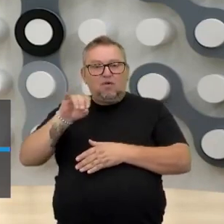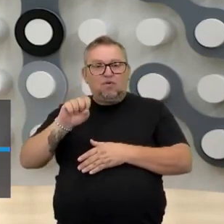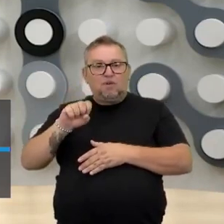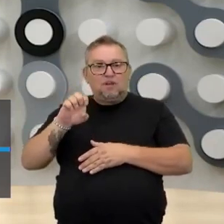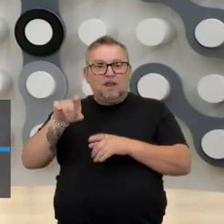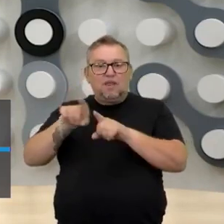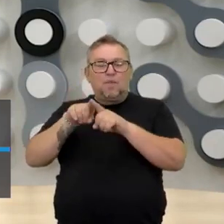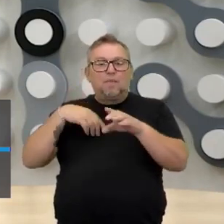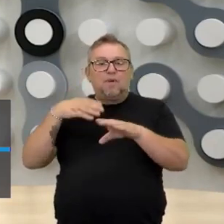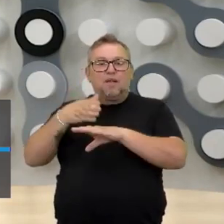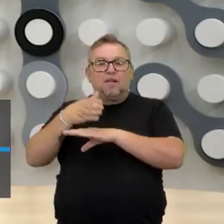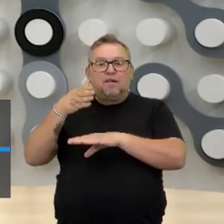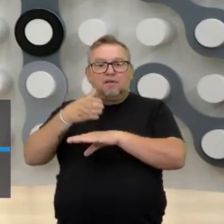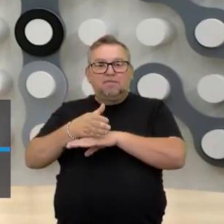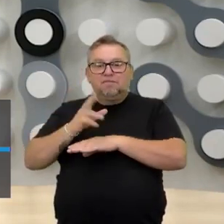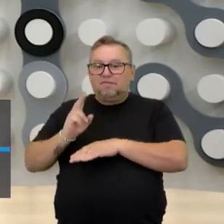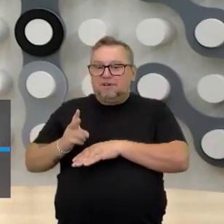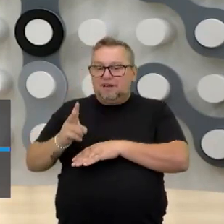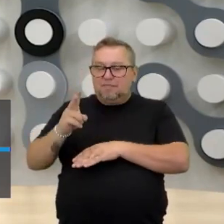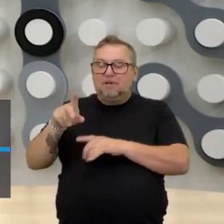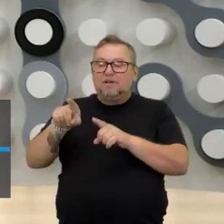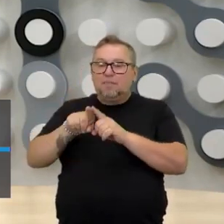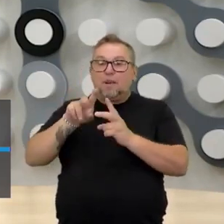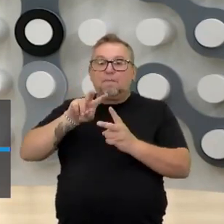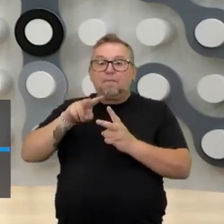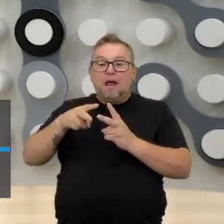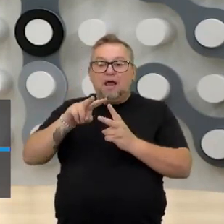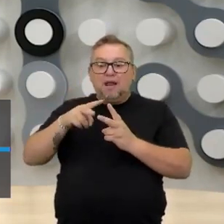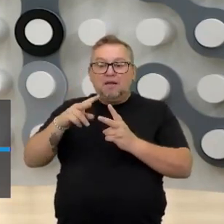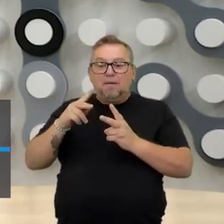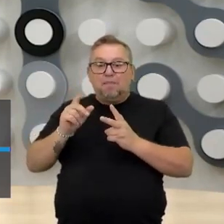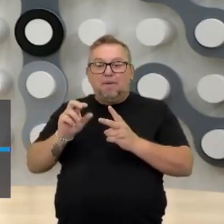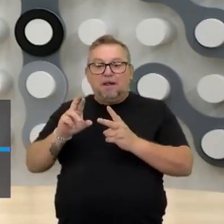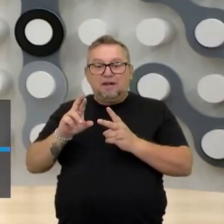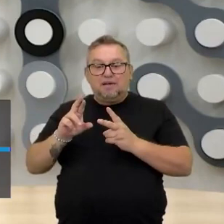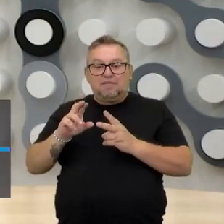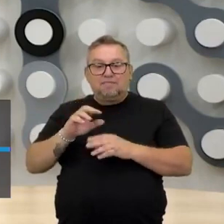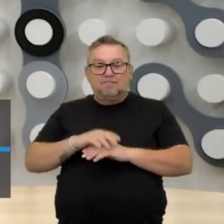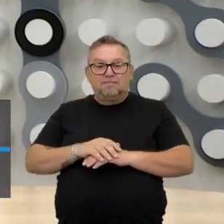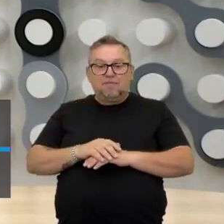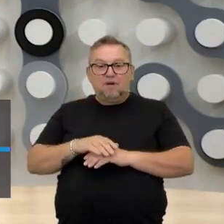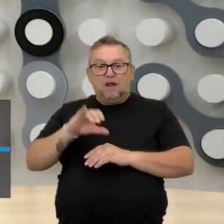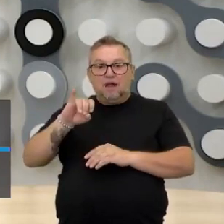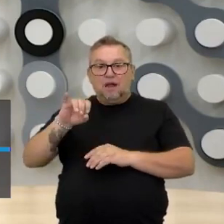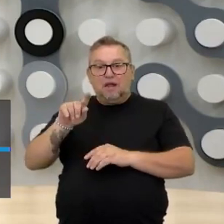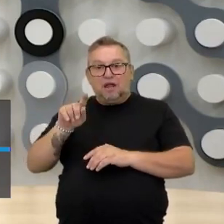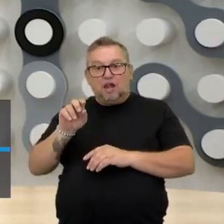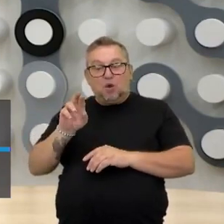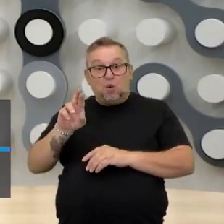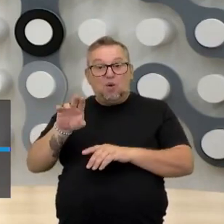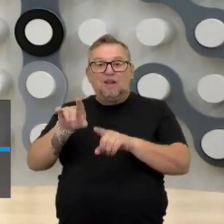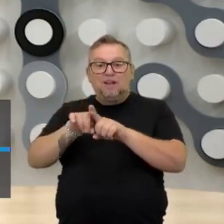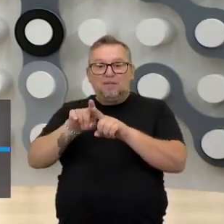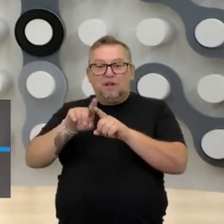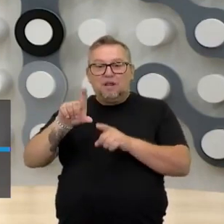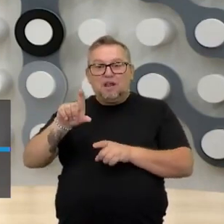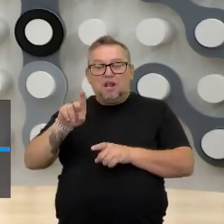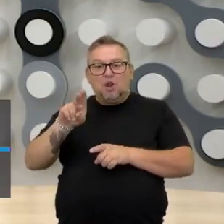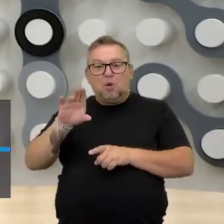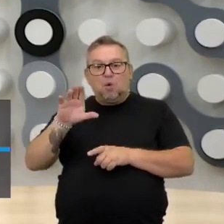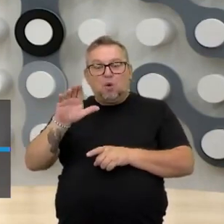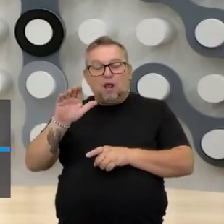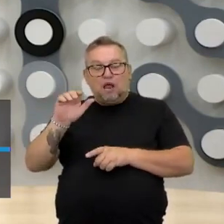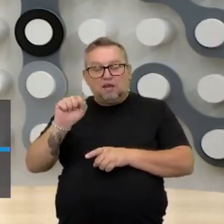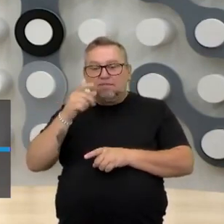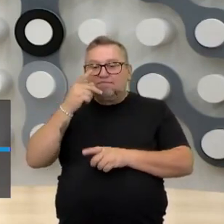Neres, abraço, participando aqui com a gente sempre também. E ele está descrevendo aqui a resposta do Igor, tá? E também do Lucas. E ele